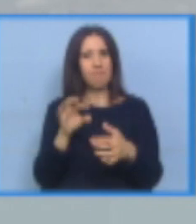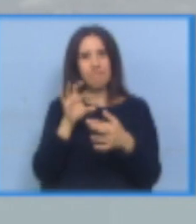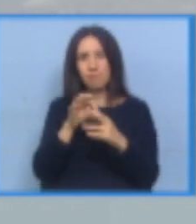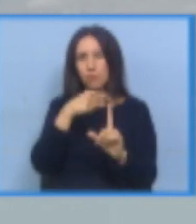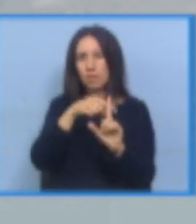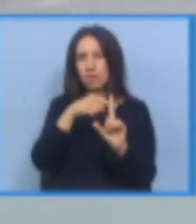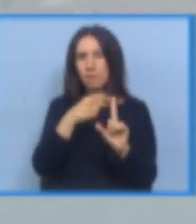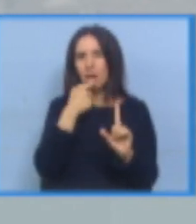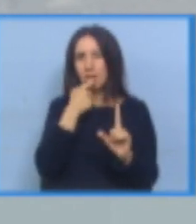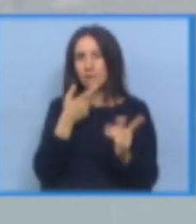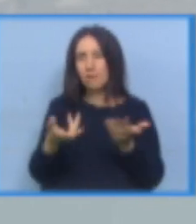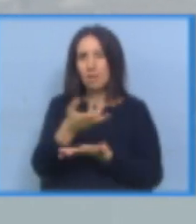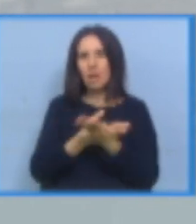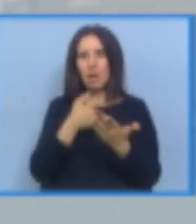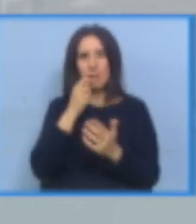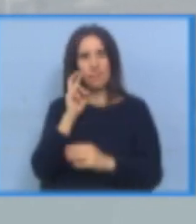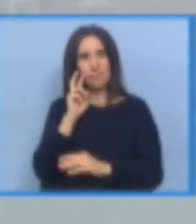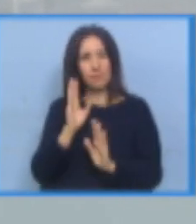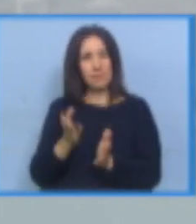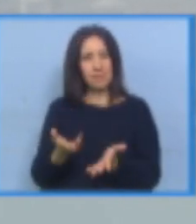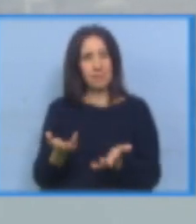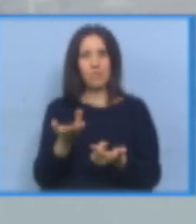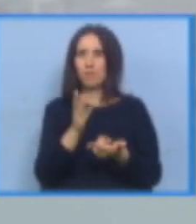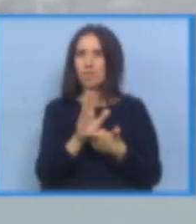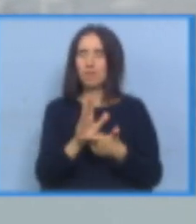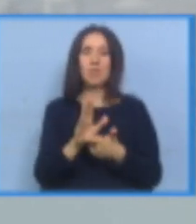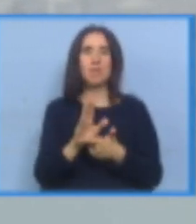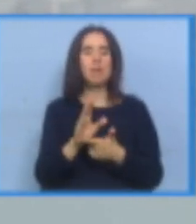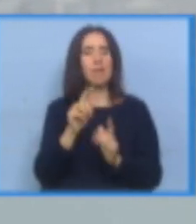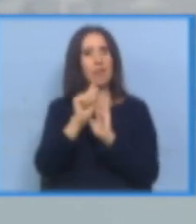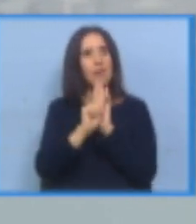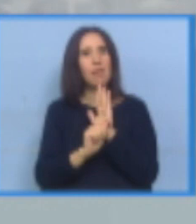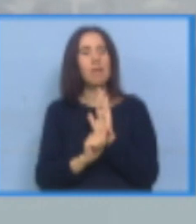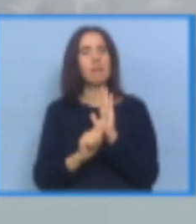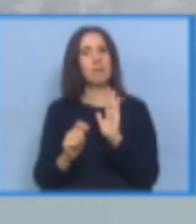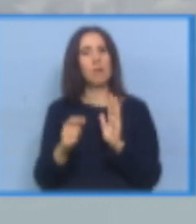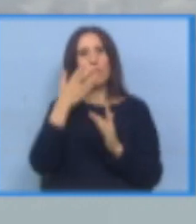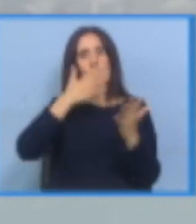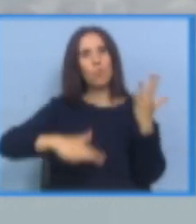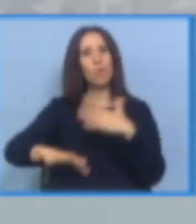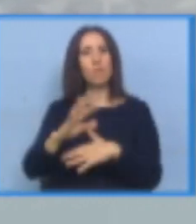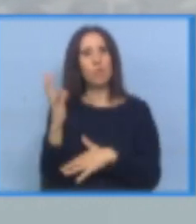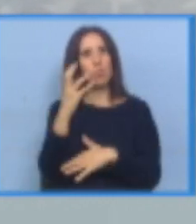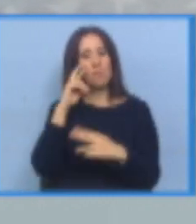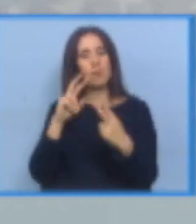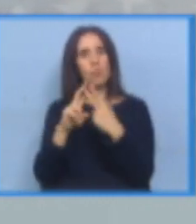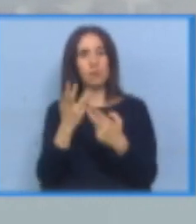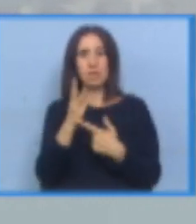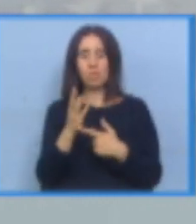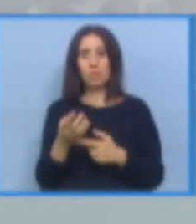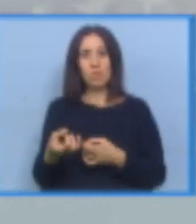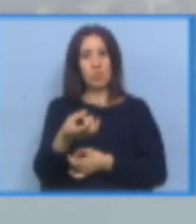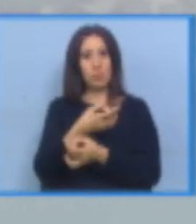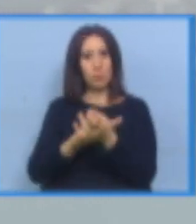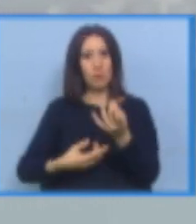positiva que é preciso falar, que é preciso valorizar, nomeadamente esta componente da ética, do encontro de povos e culturas, como acontece no Campeonato do